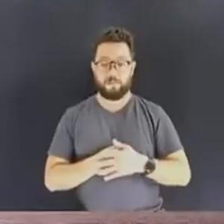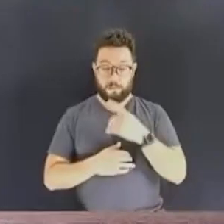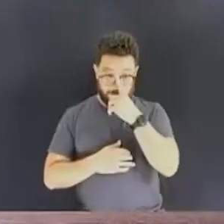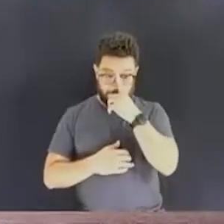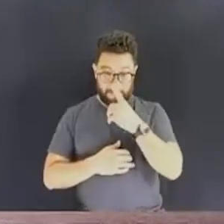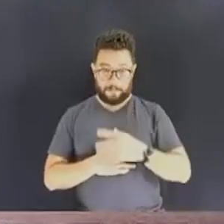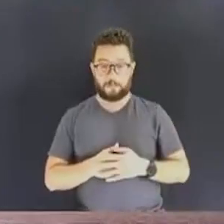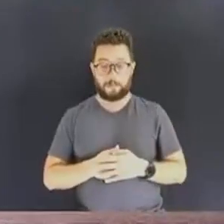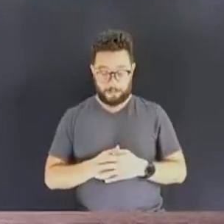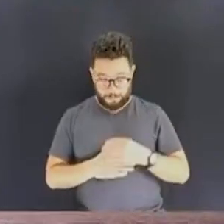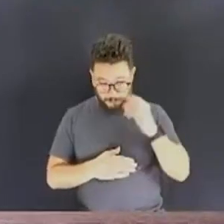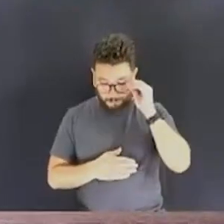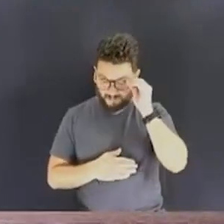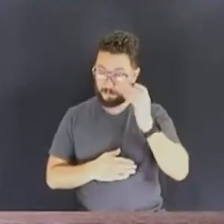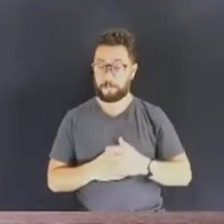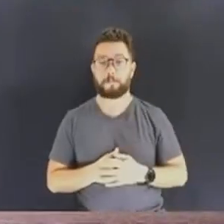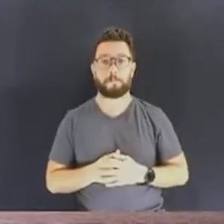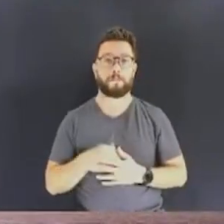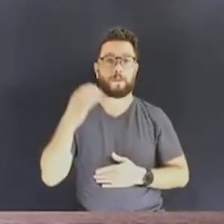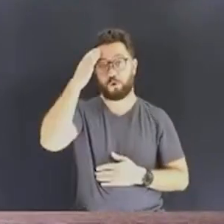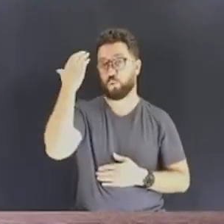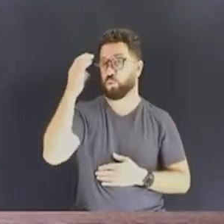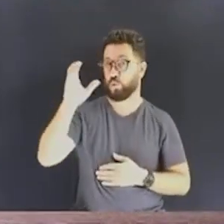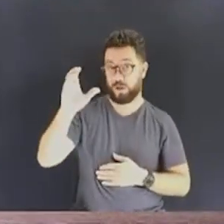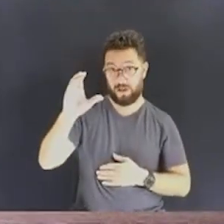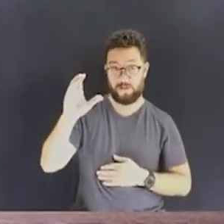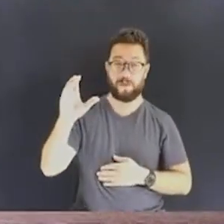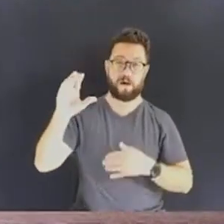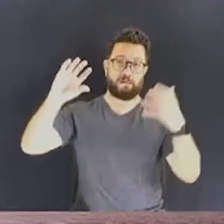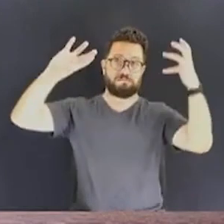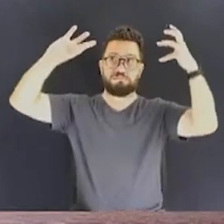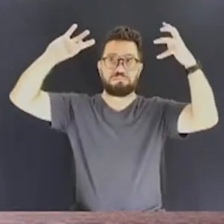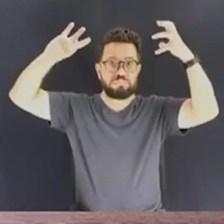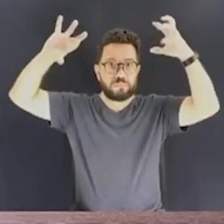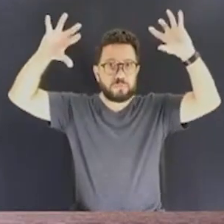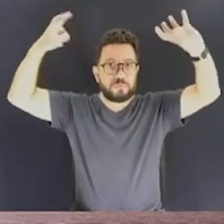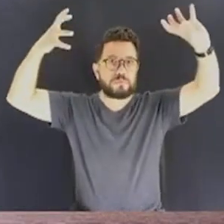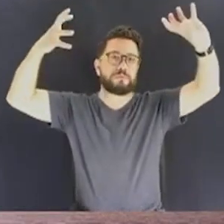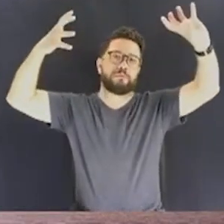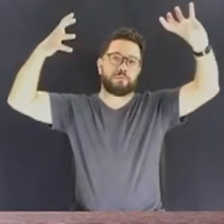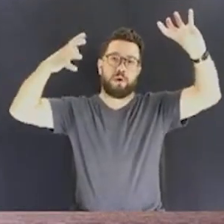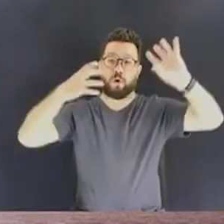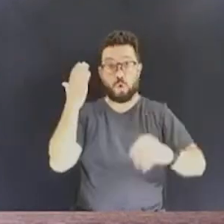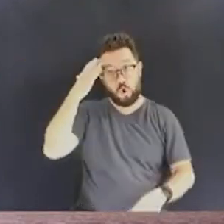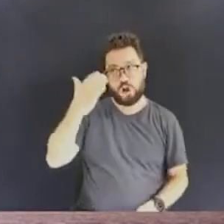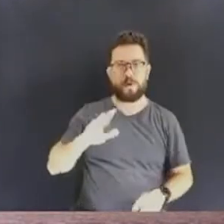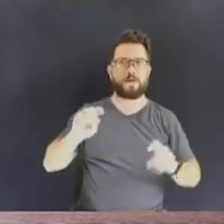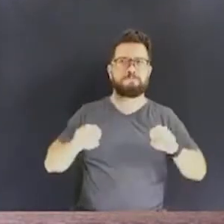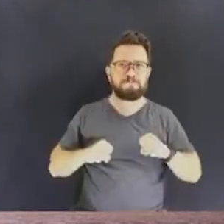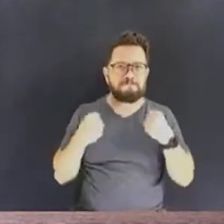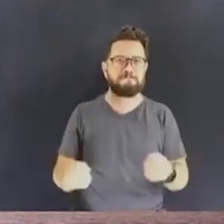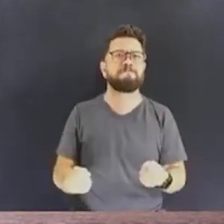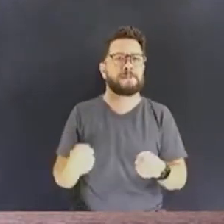toda a municipalidade. Curitiba, que enfrenta as mudanças climáticas com bastante empenho, claro que precisam muitas obras ainda